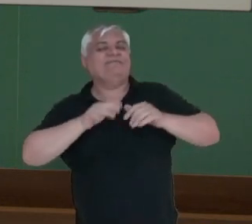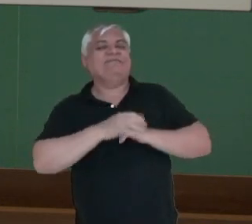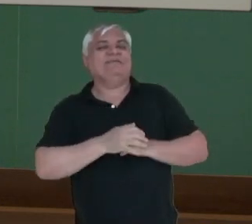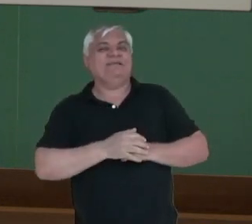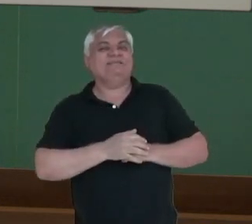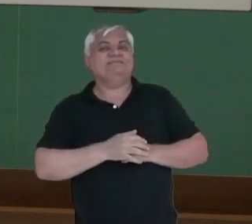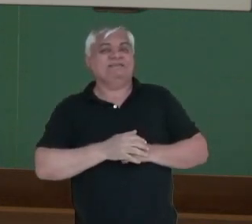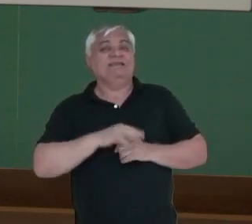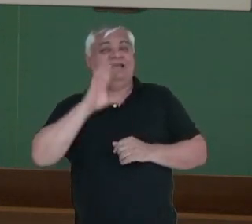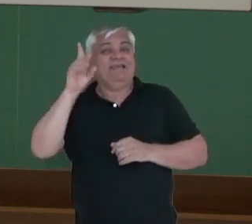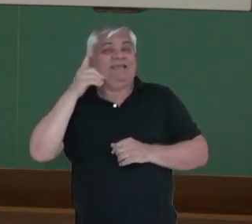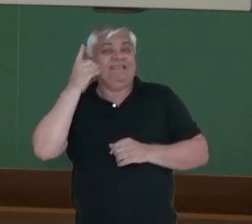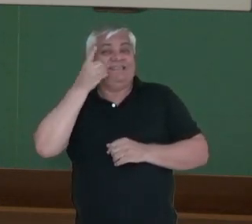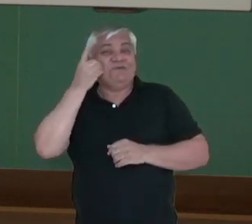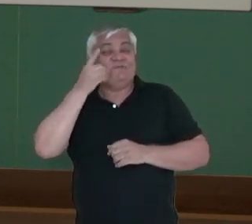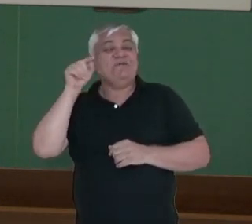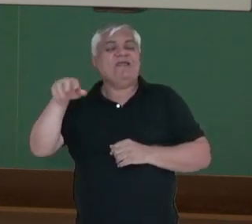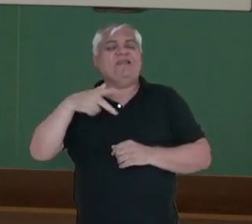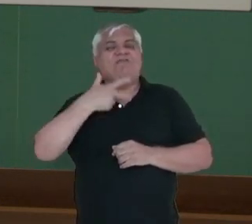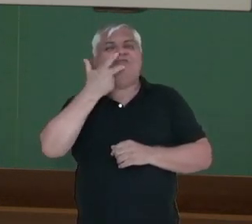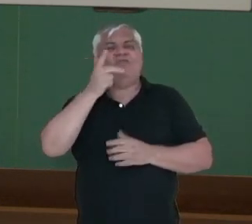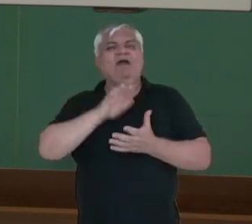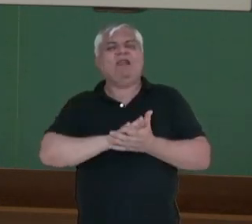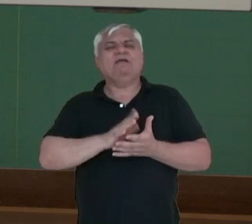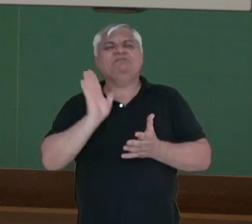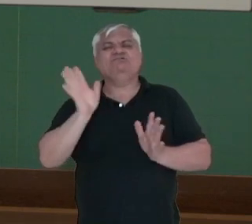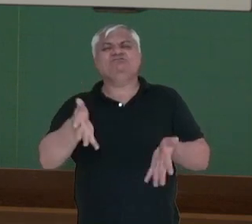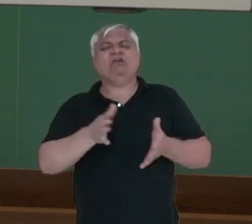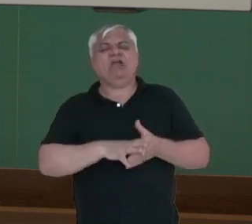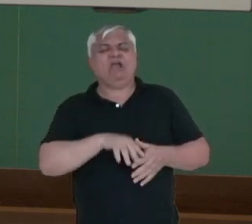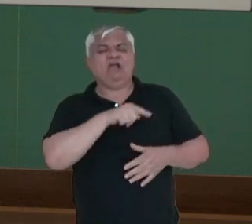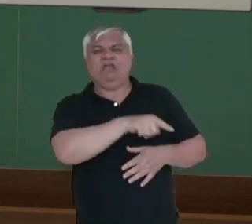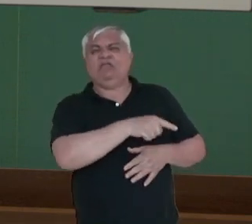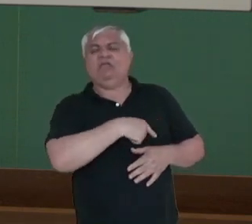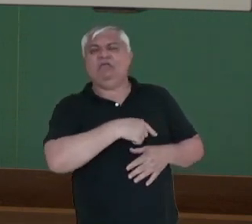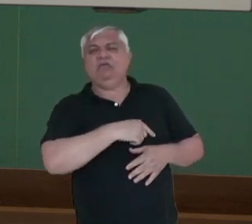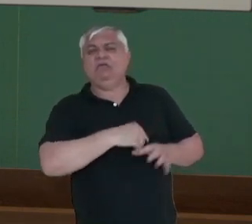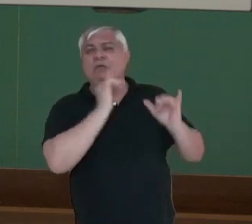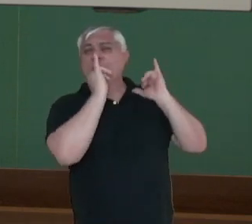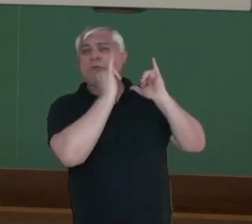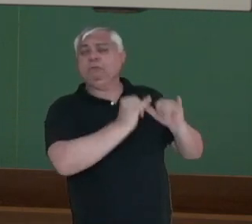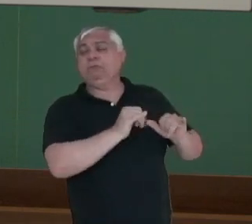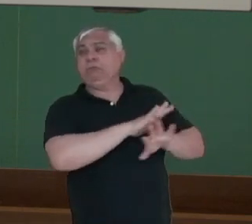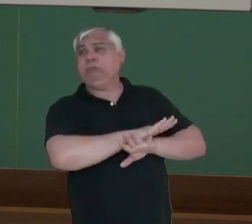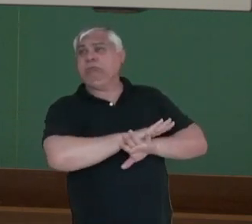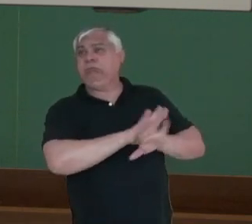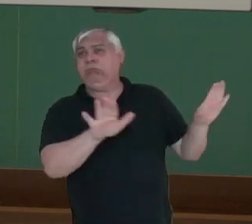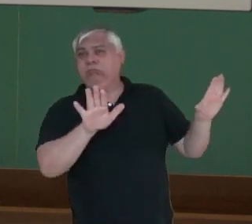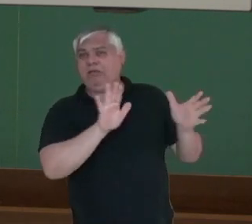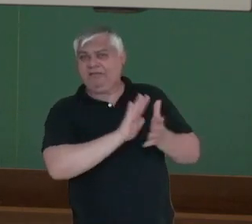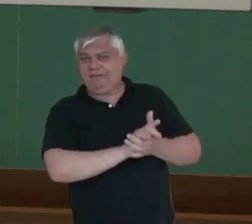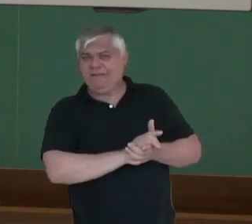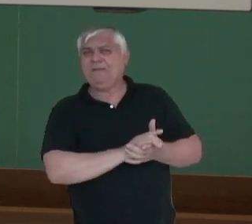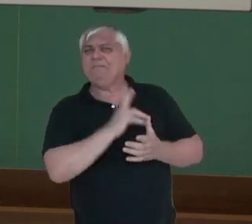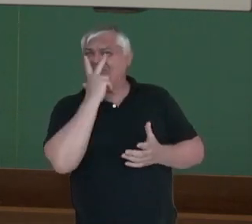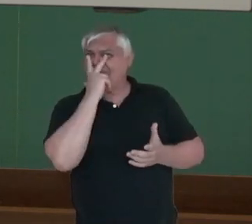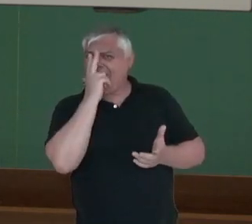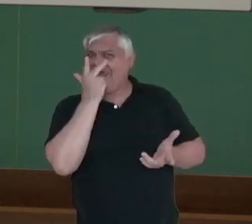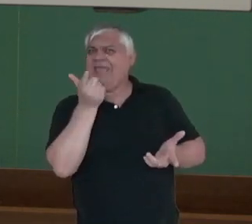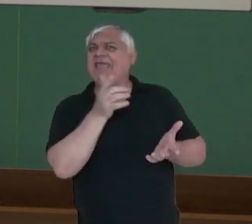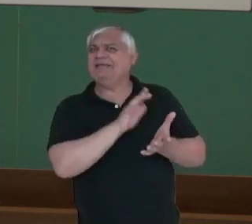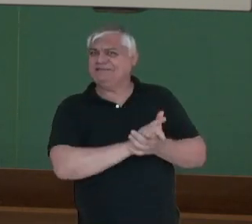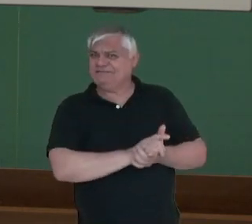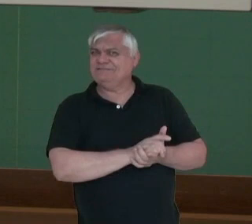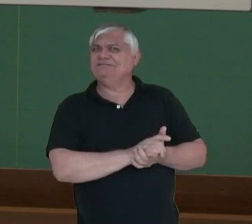com Hume, por força do hábito e da crença, eu sou levada a estabelecer certos princípios